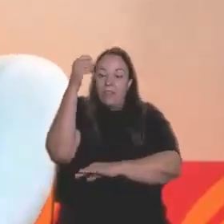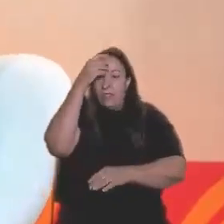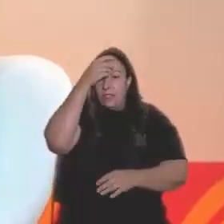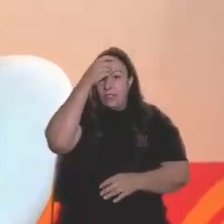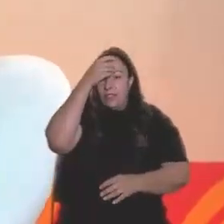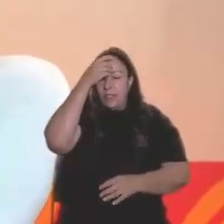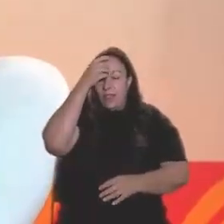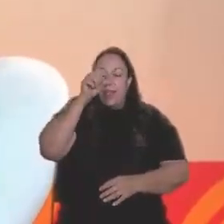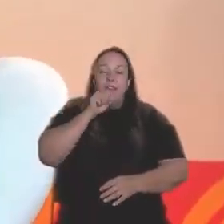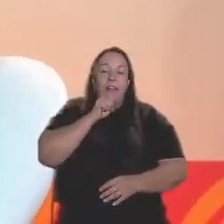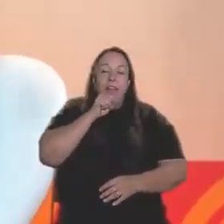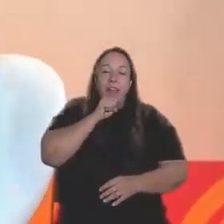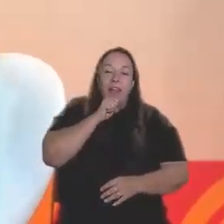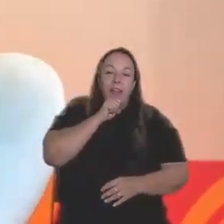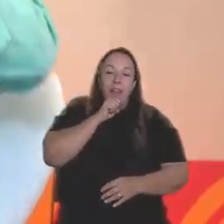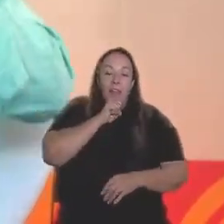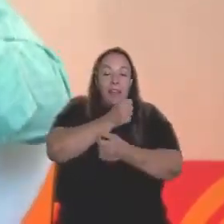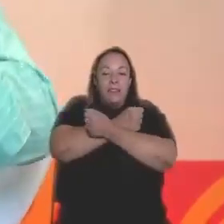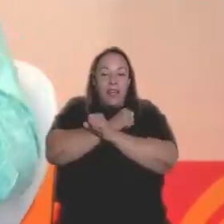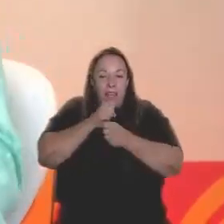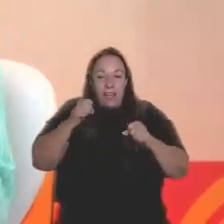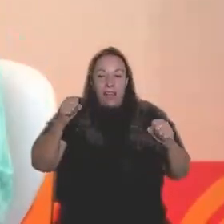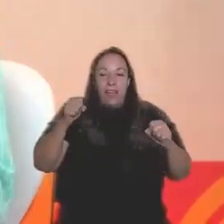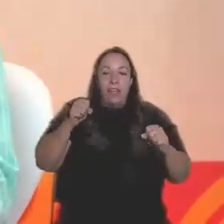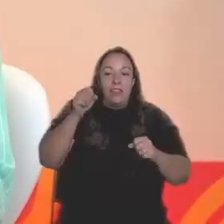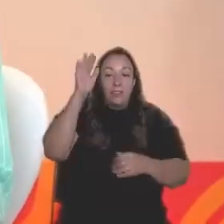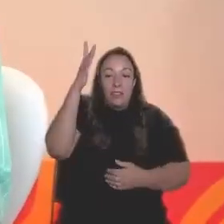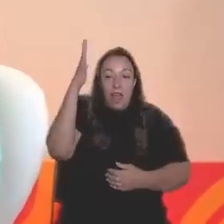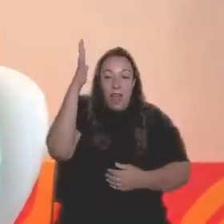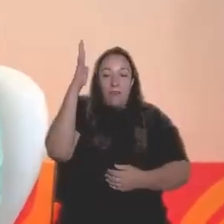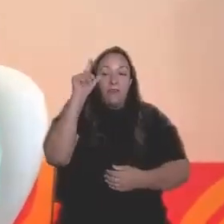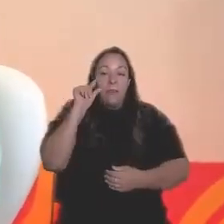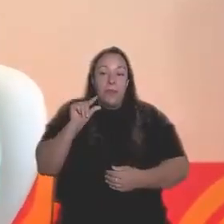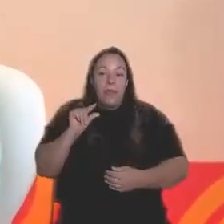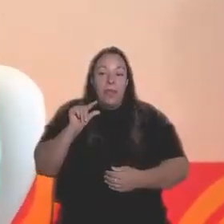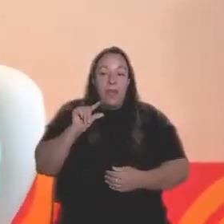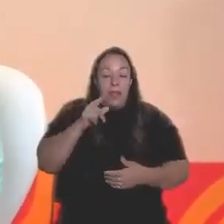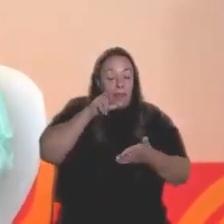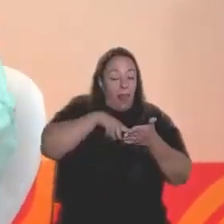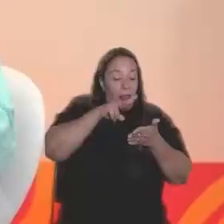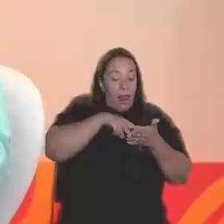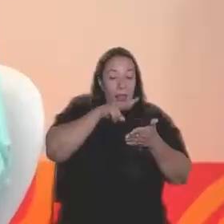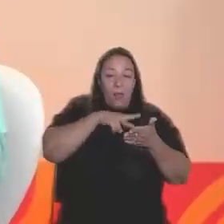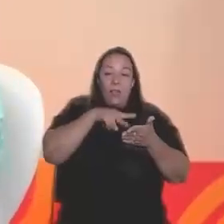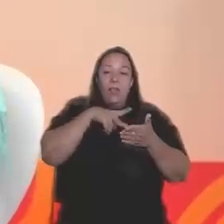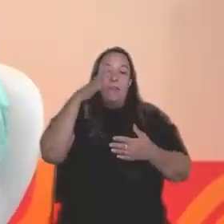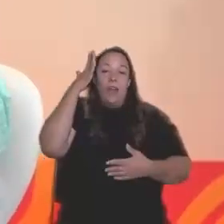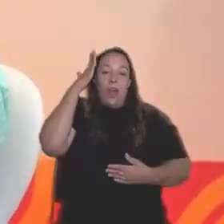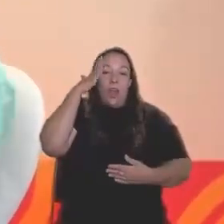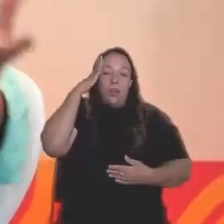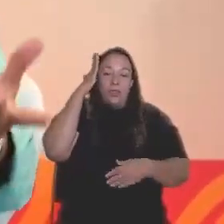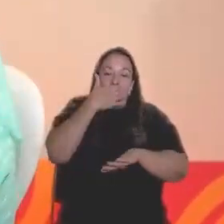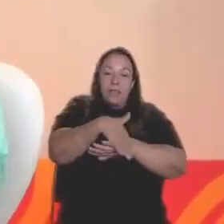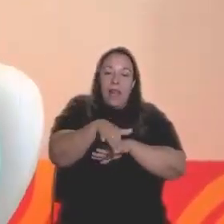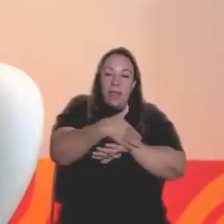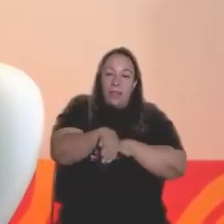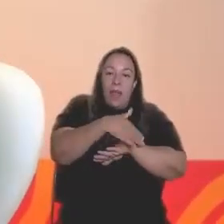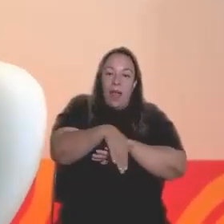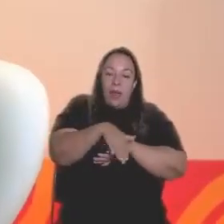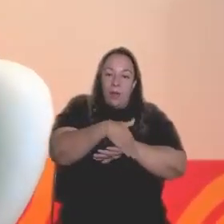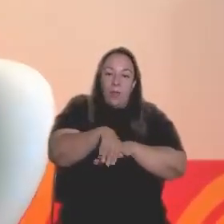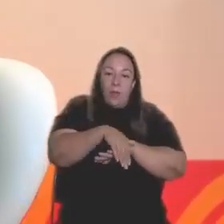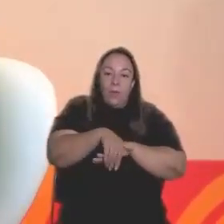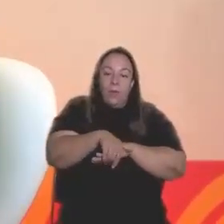ser antiga, né, mamãe? Porque a árvore está grande, essa está pequenininha, do meu tamanho. Ele lê o livro e agora ele sai às ruas olhando a